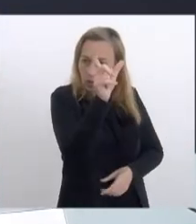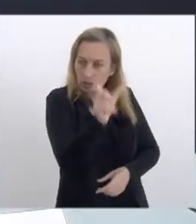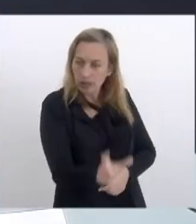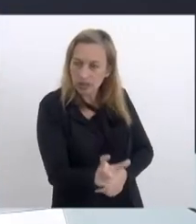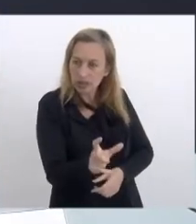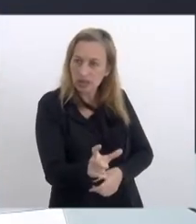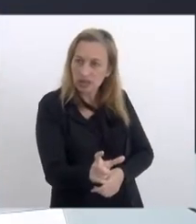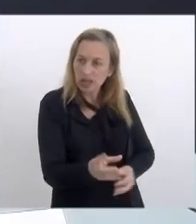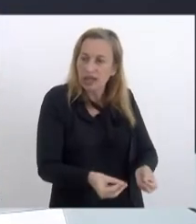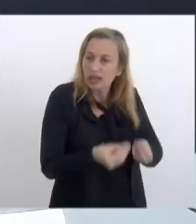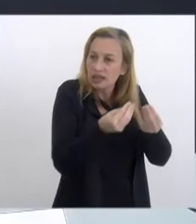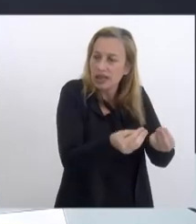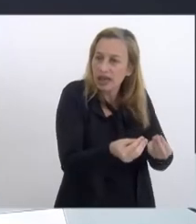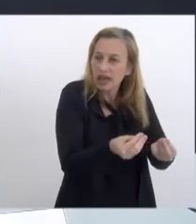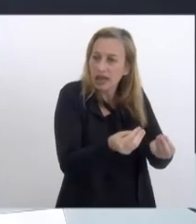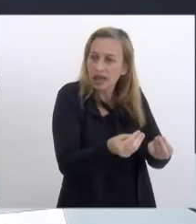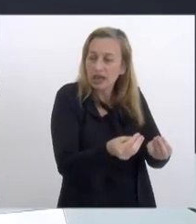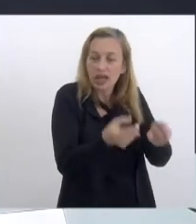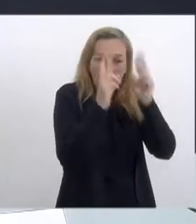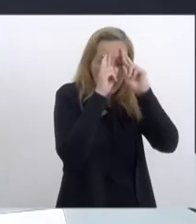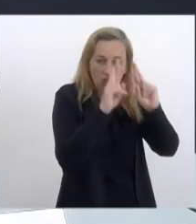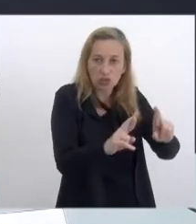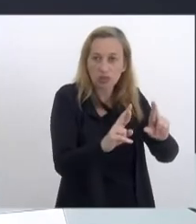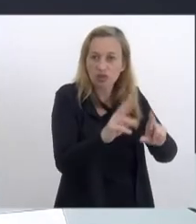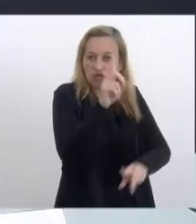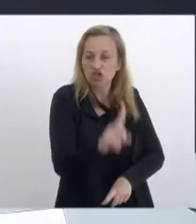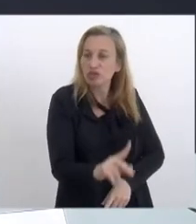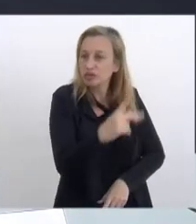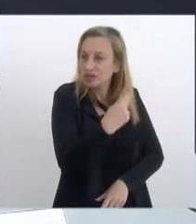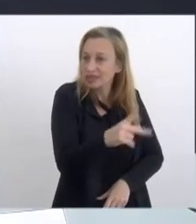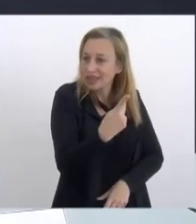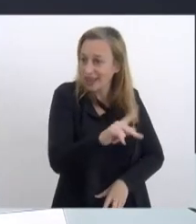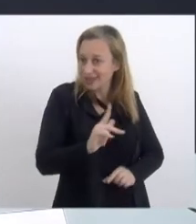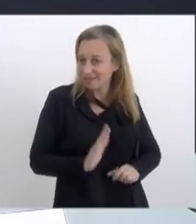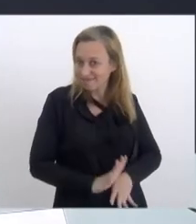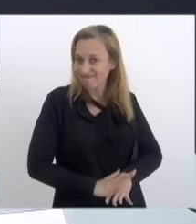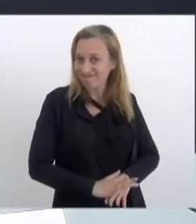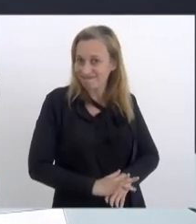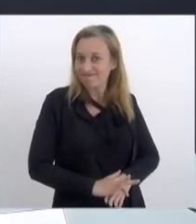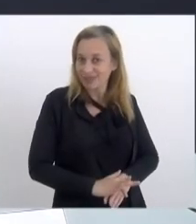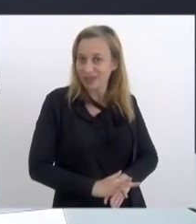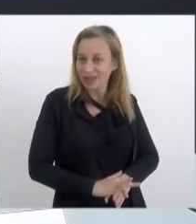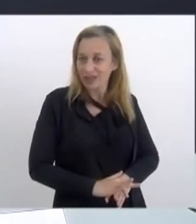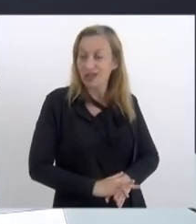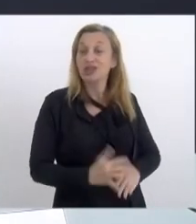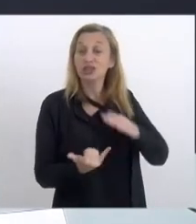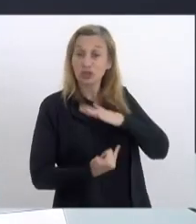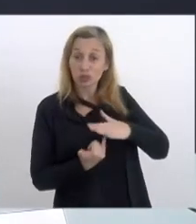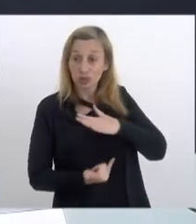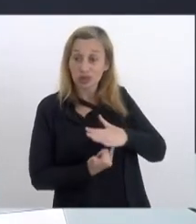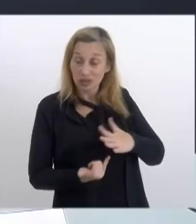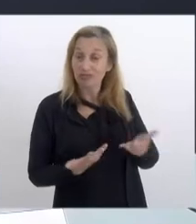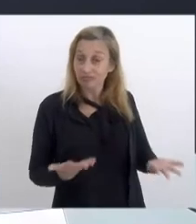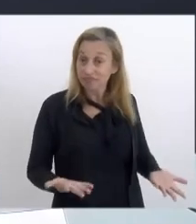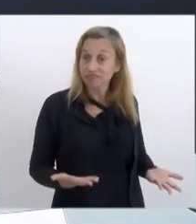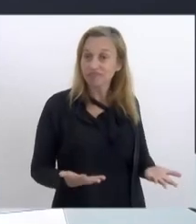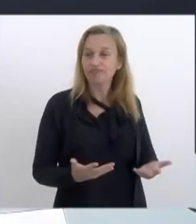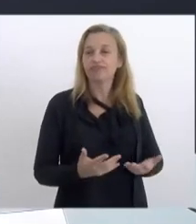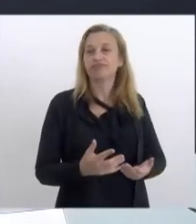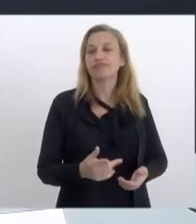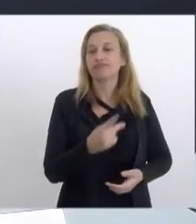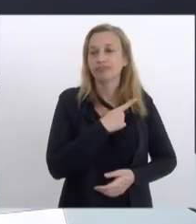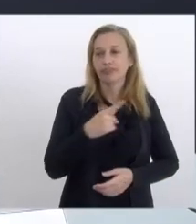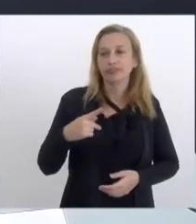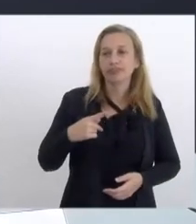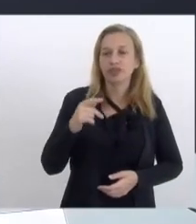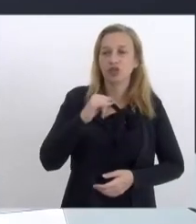ele o quê? O cidadania, respeite o direito dele. Isso aí o Ebenezer tem feito quanto instituição. Nós temos aqui tanto o pastor